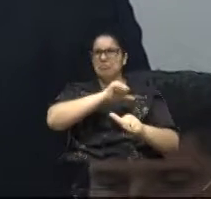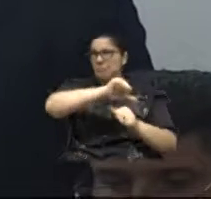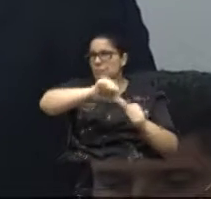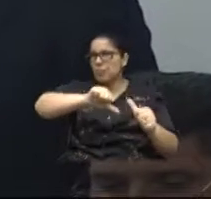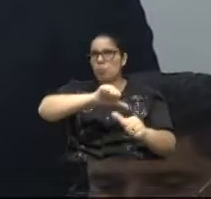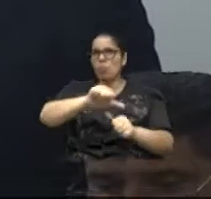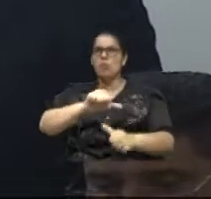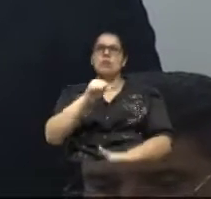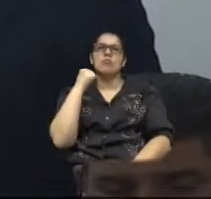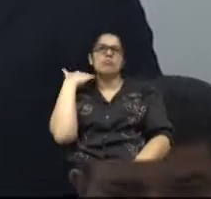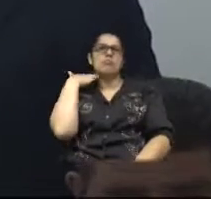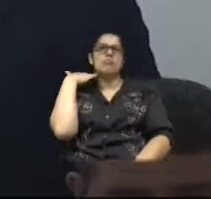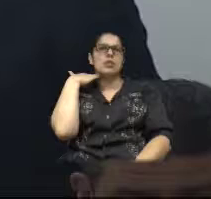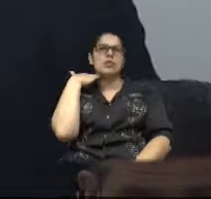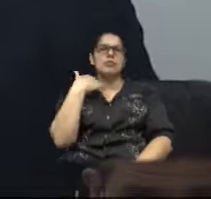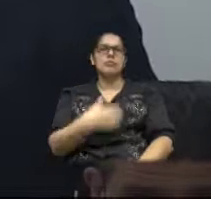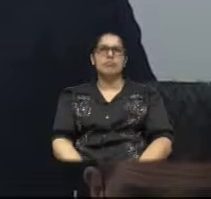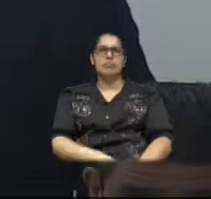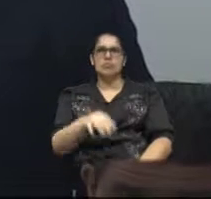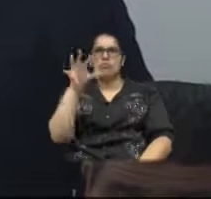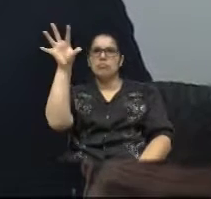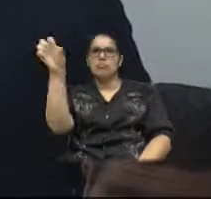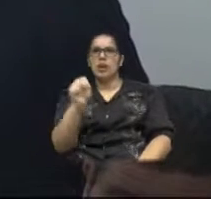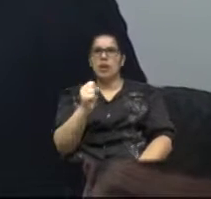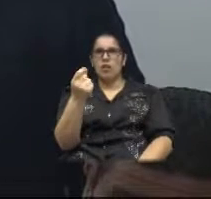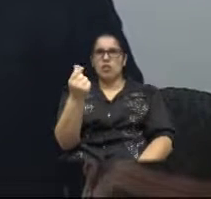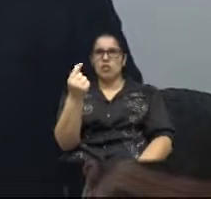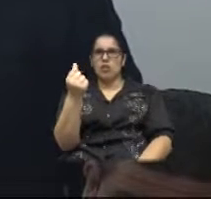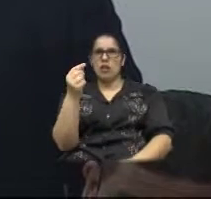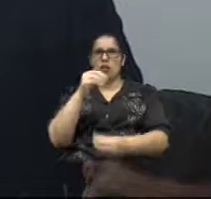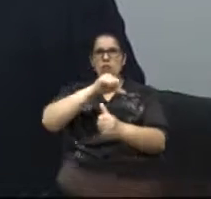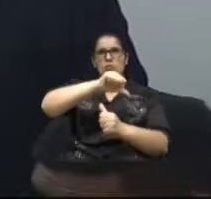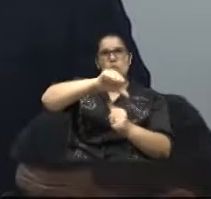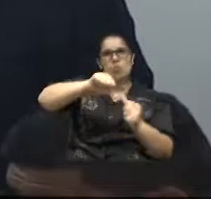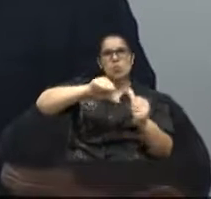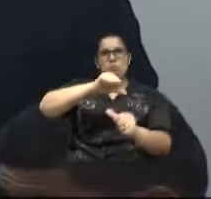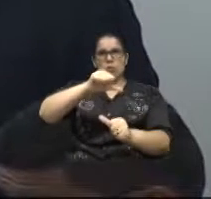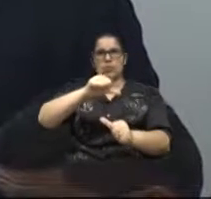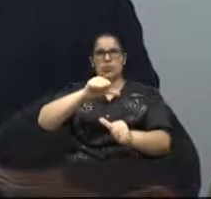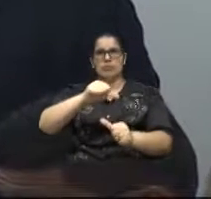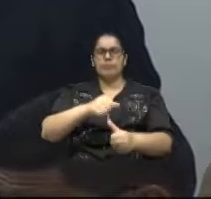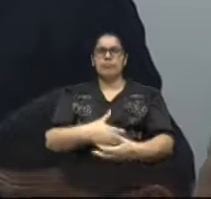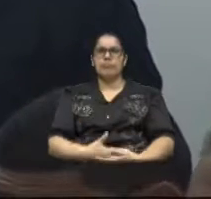tirar de uma maneira, de um manifesto,